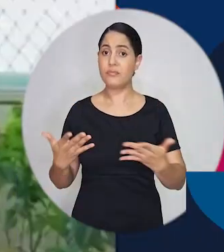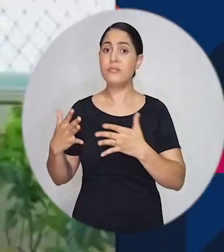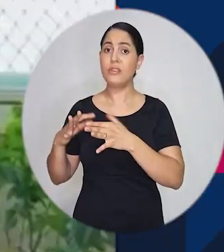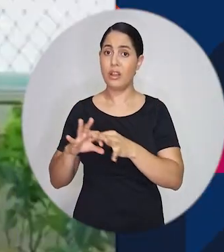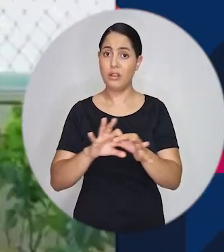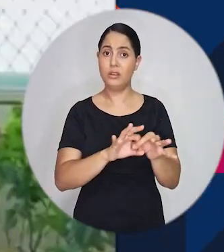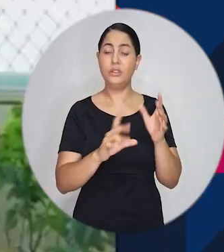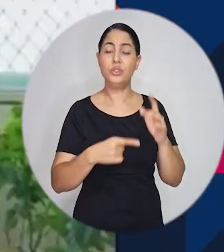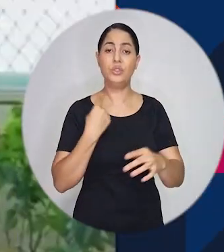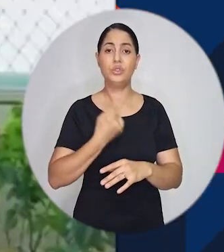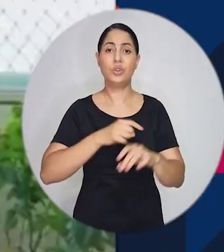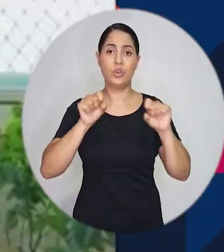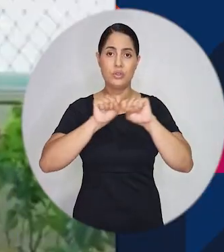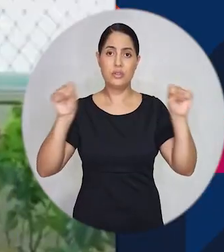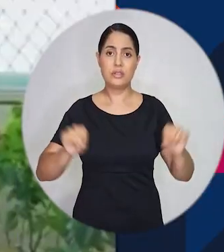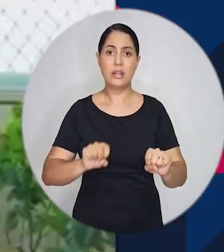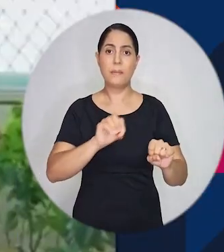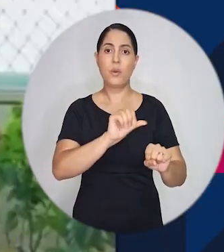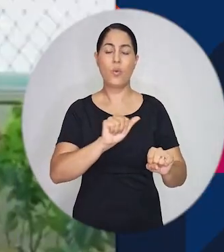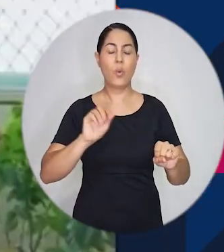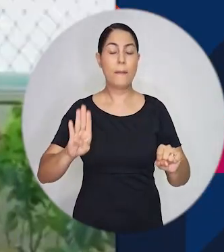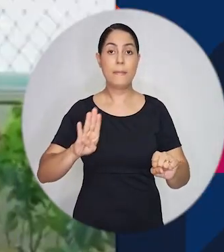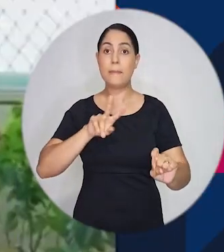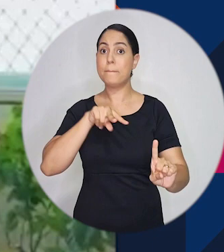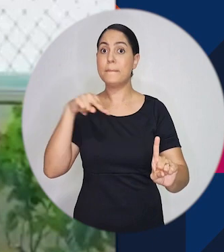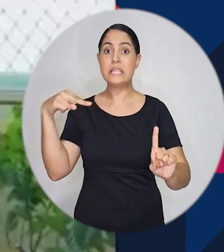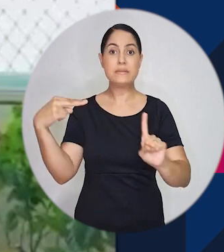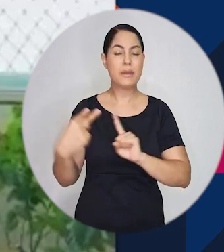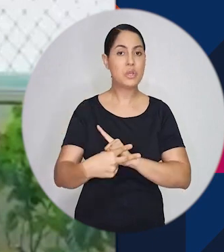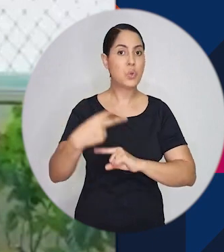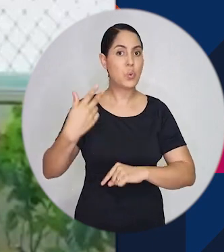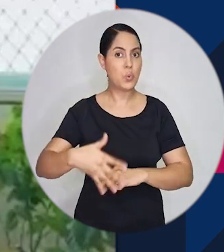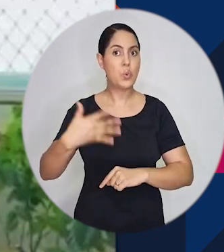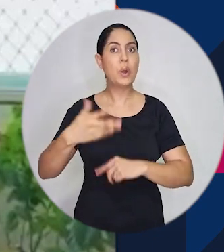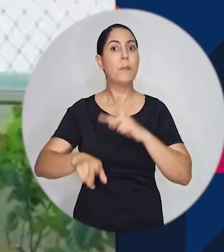brasileira, trouxe para nós do Sistema OAB uma